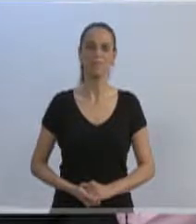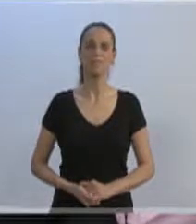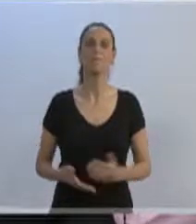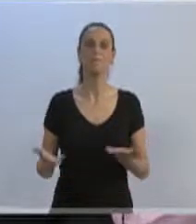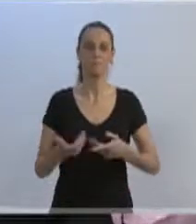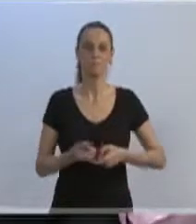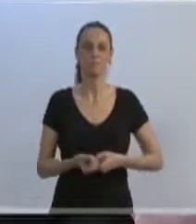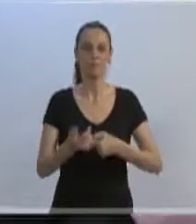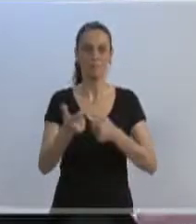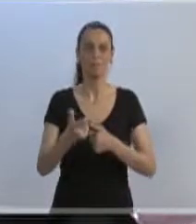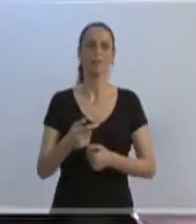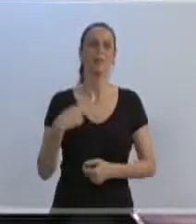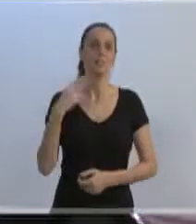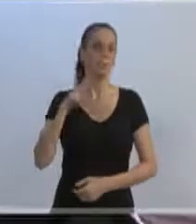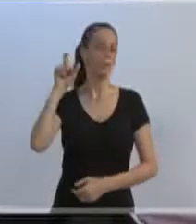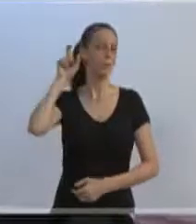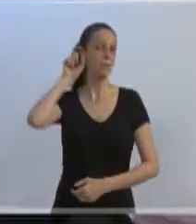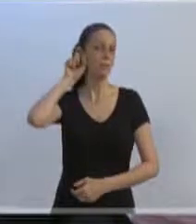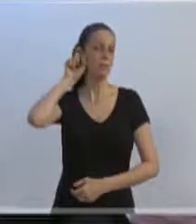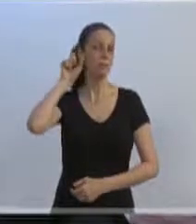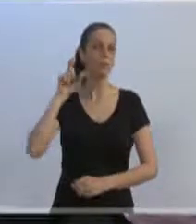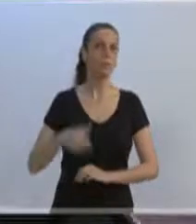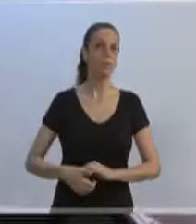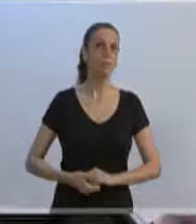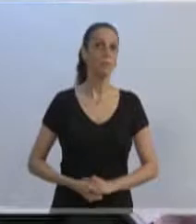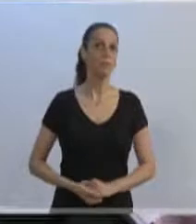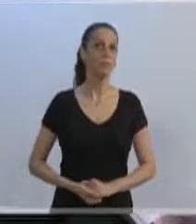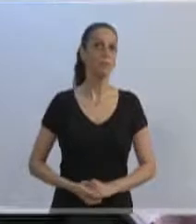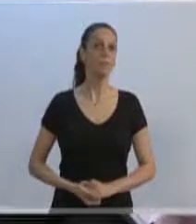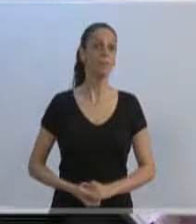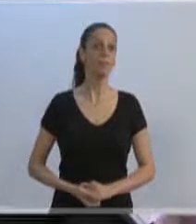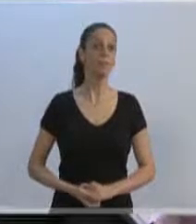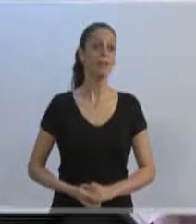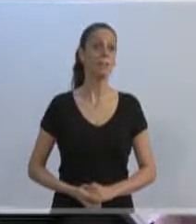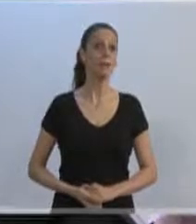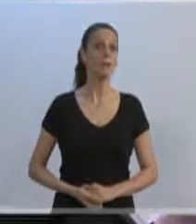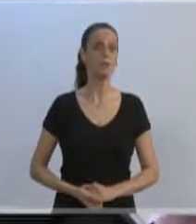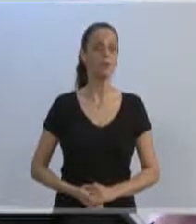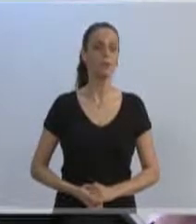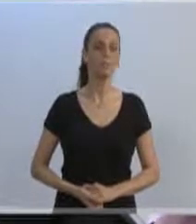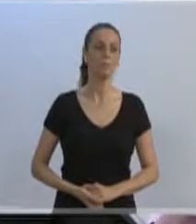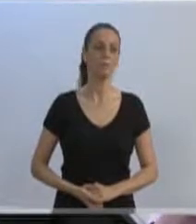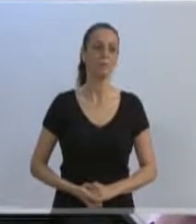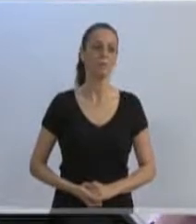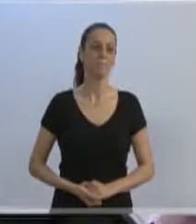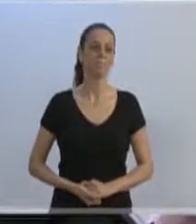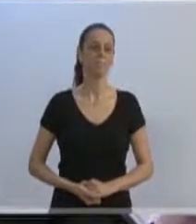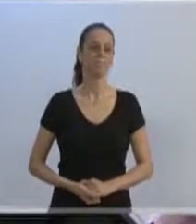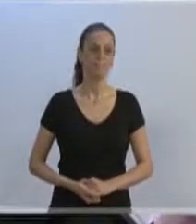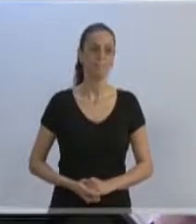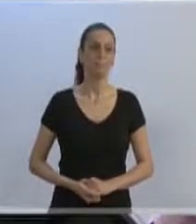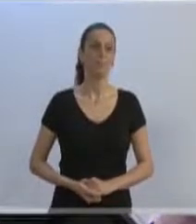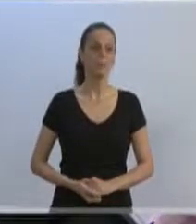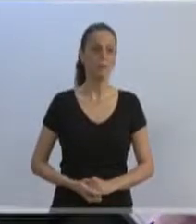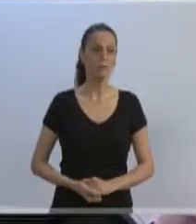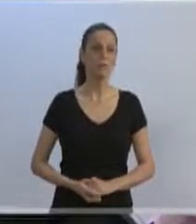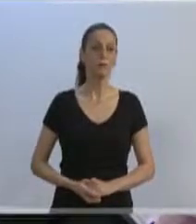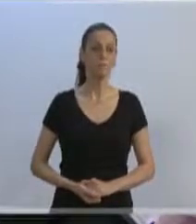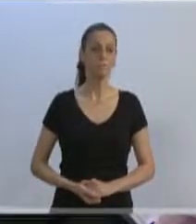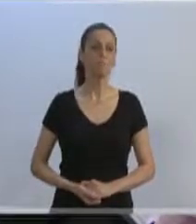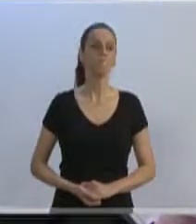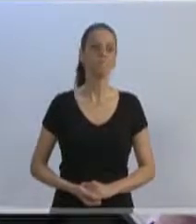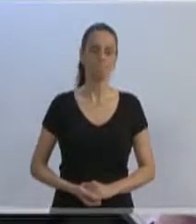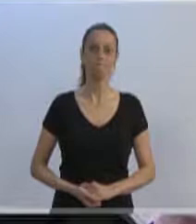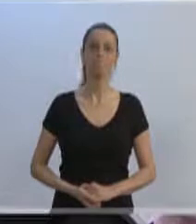ao vereador e entre o vereador daqui é isso que acaba inclusive de vir nos visitar o vereador marcos da